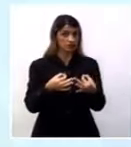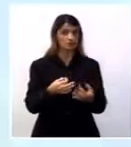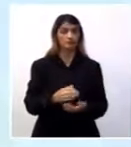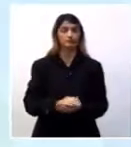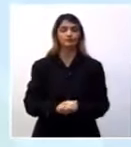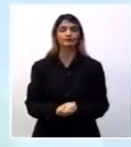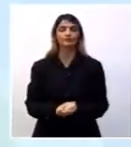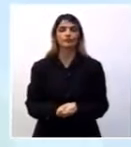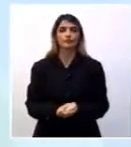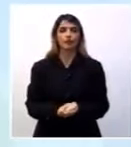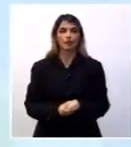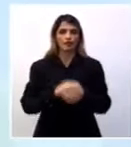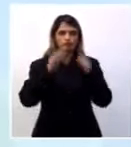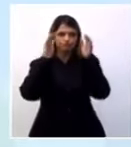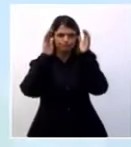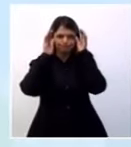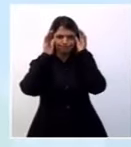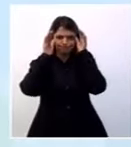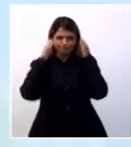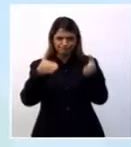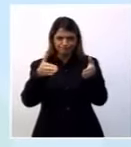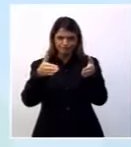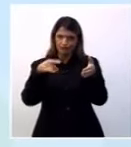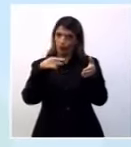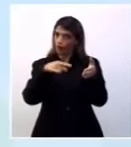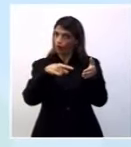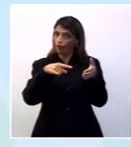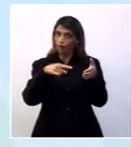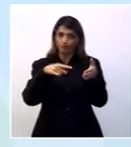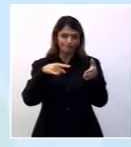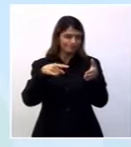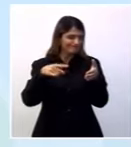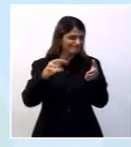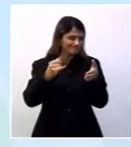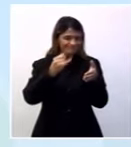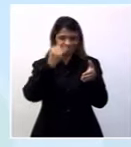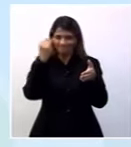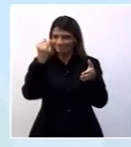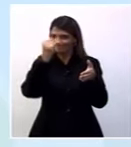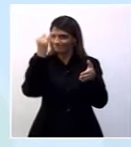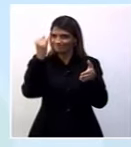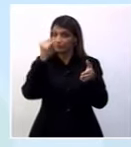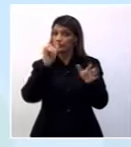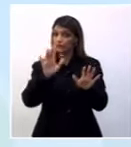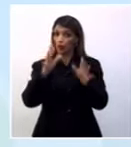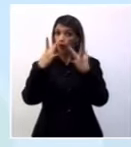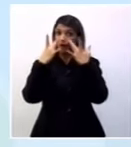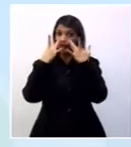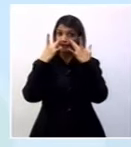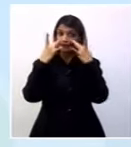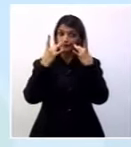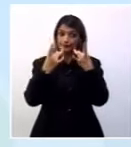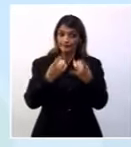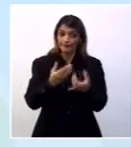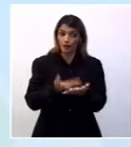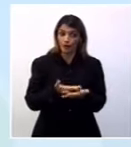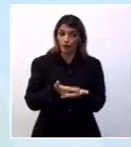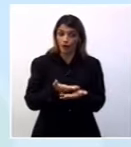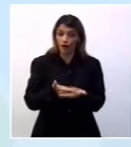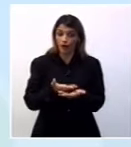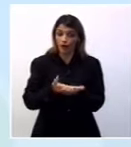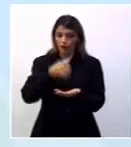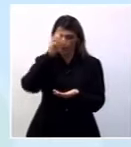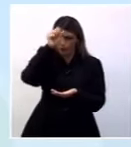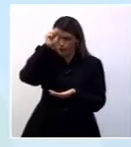lá, concentração. Isso, gente, é fundamental. Então, preste atenção às aulas para aprender os